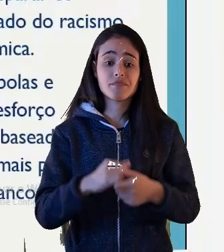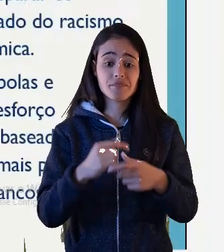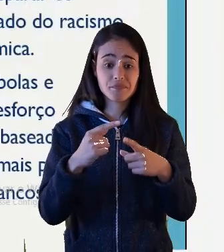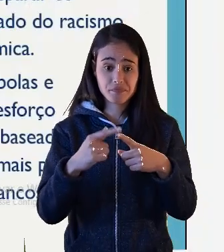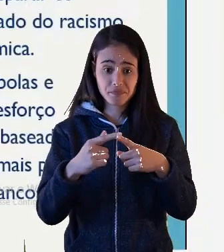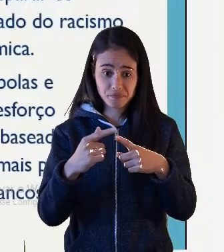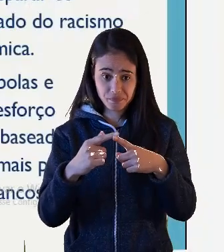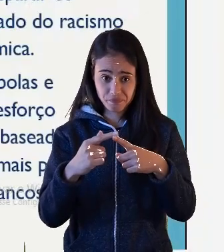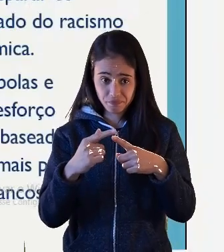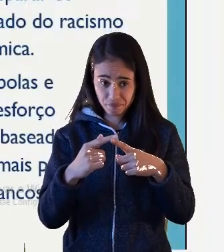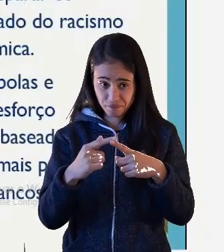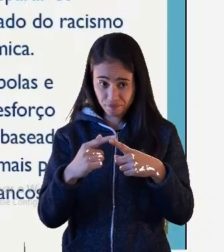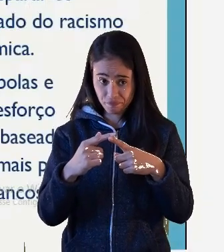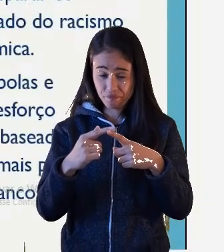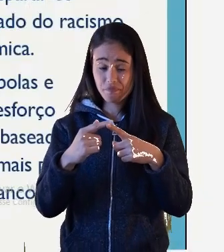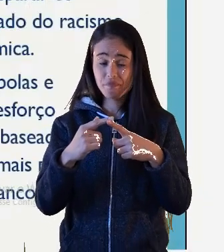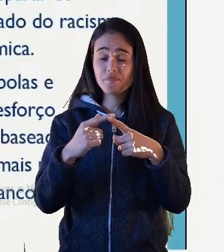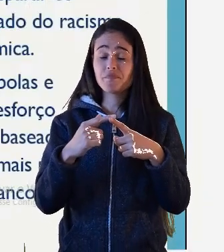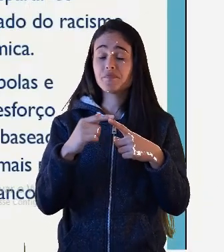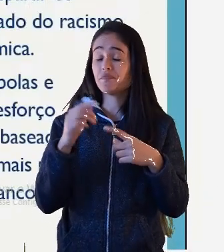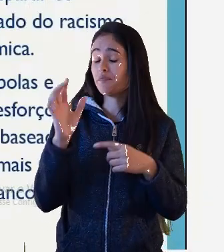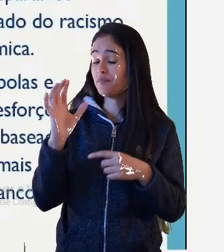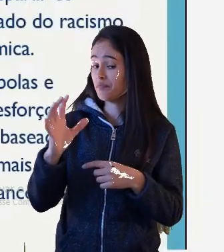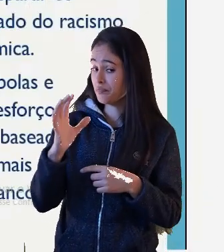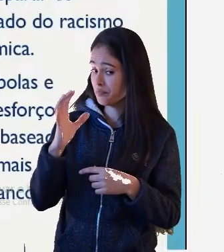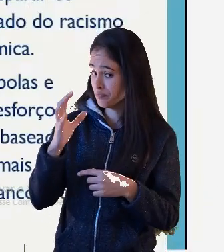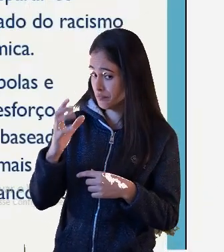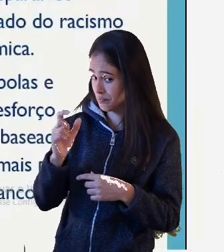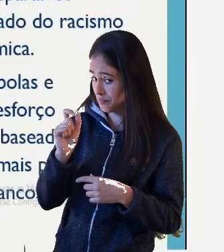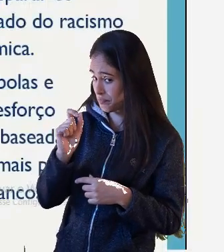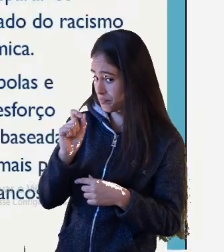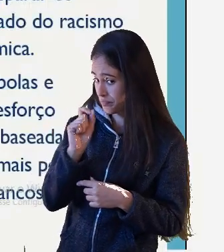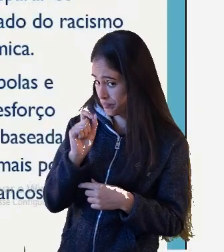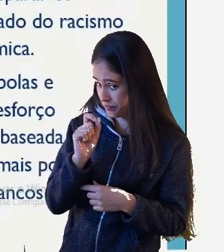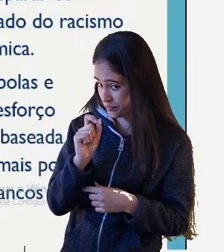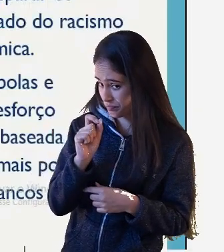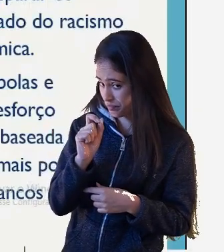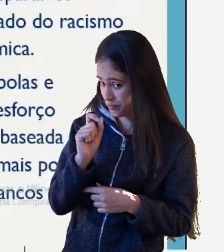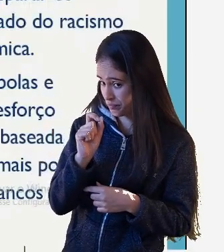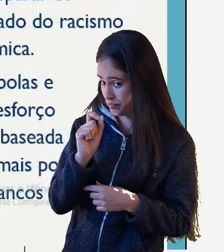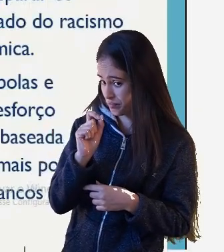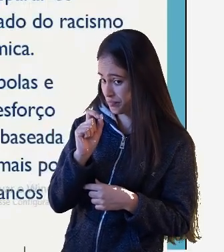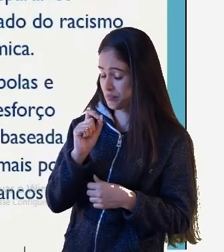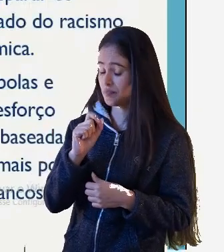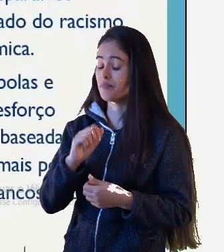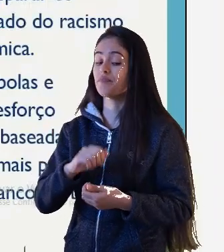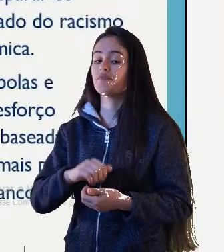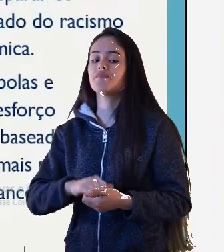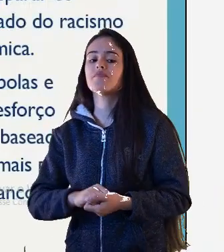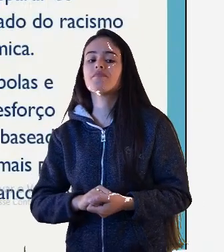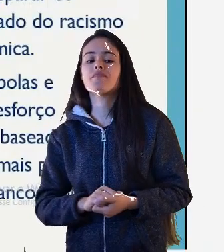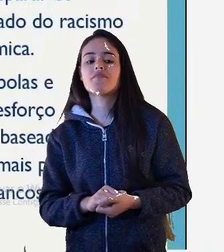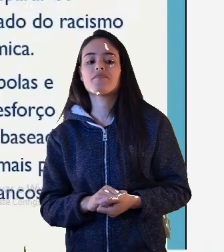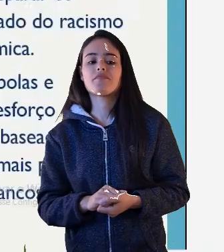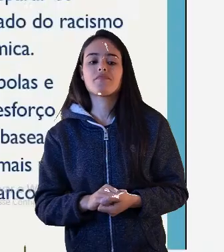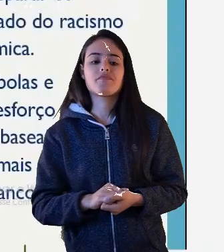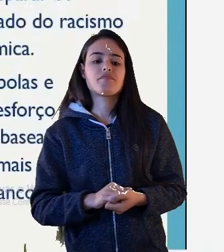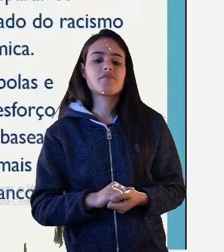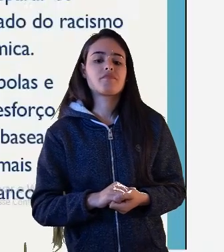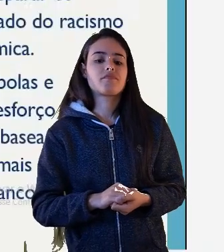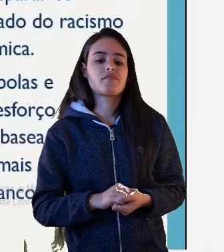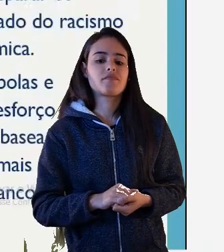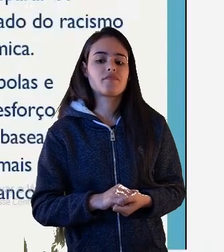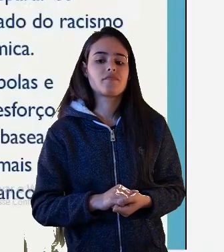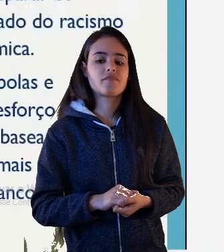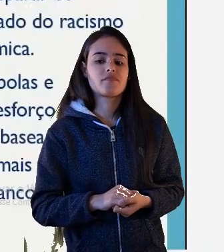primeira universidade a aderir às cotas foi a Estadual do Rio, a UERJ, né? No mesmo ano, um